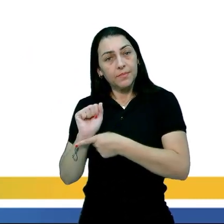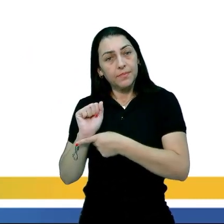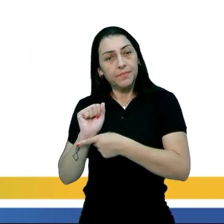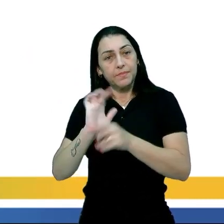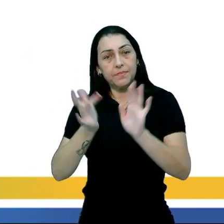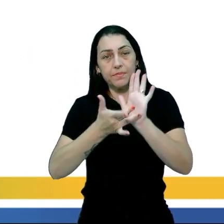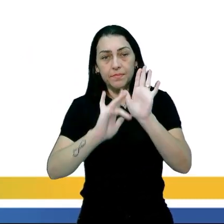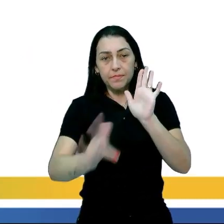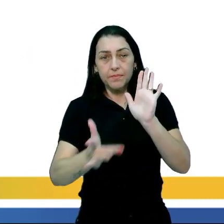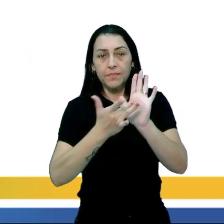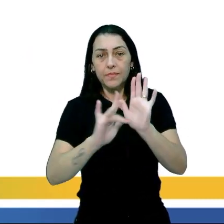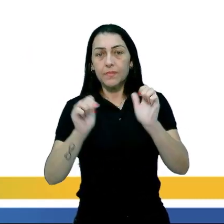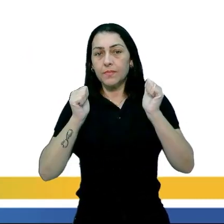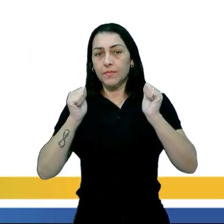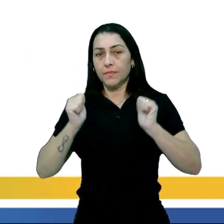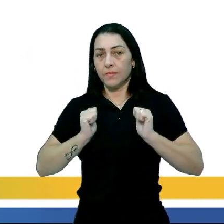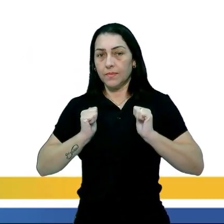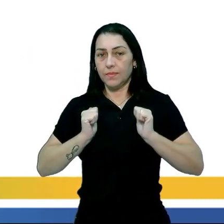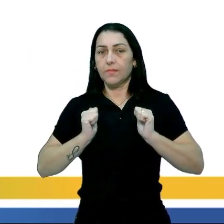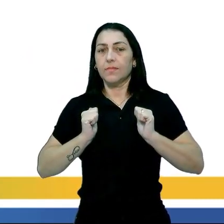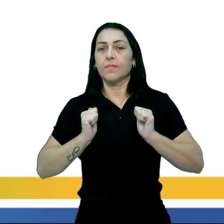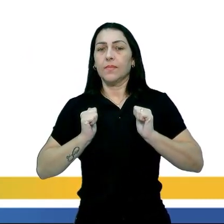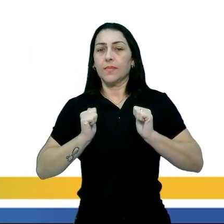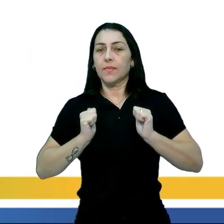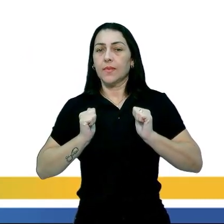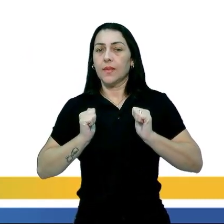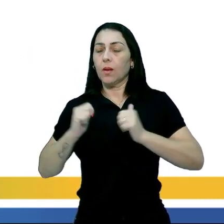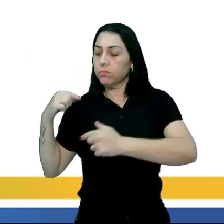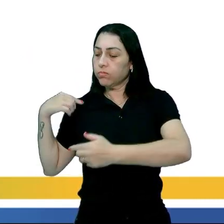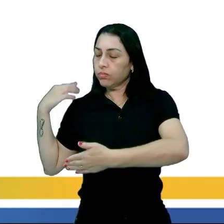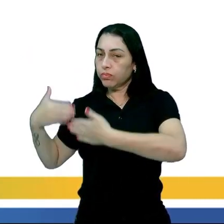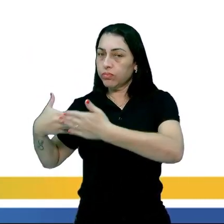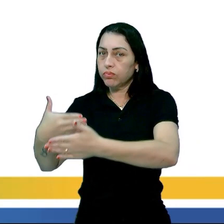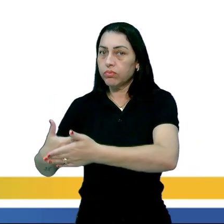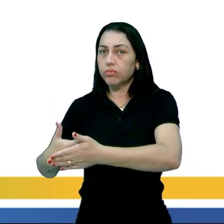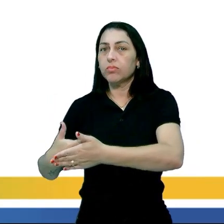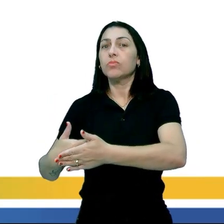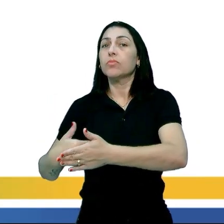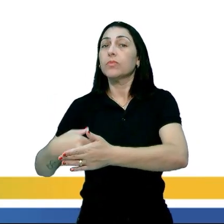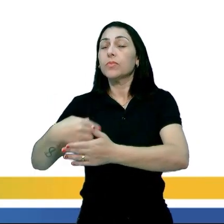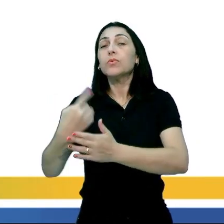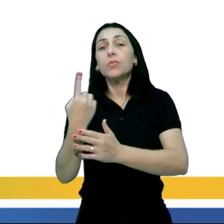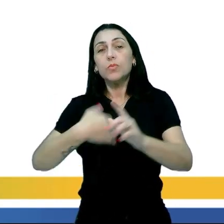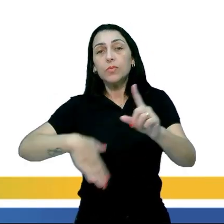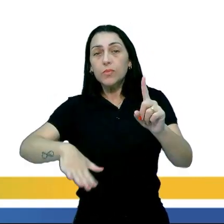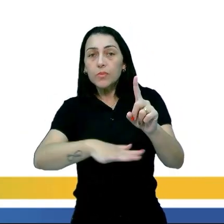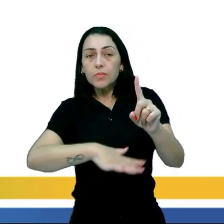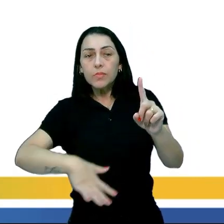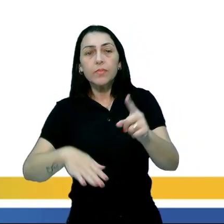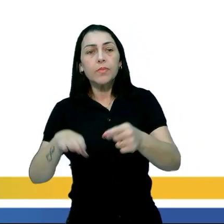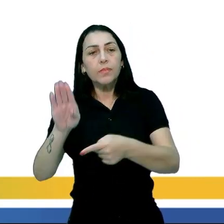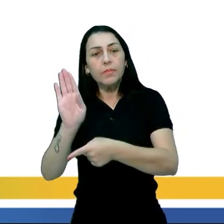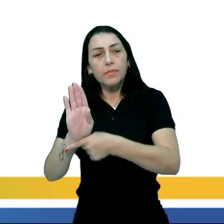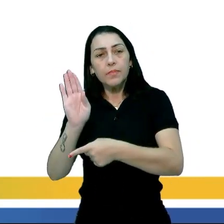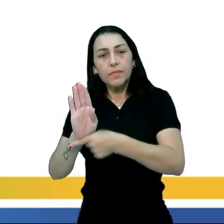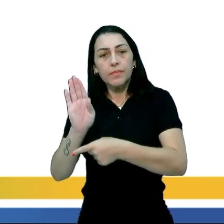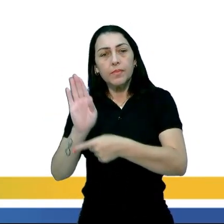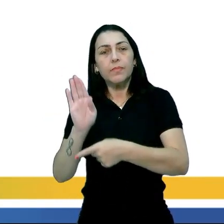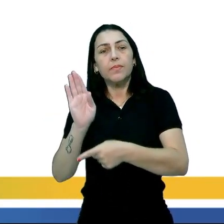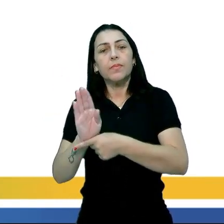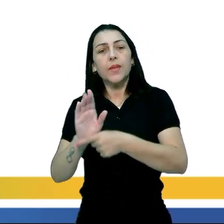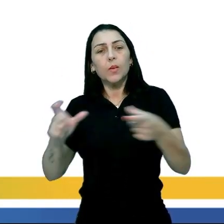A, naturaliza os comportamentos recorrentes em uma sociedade. B,